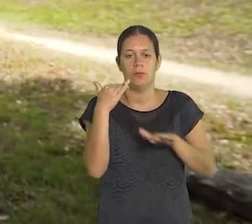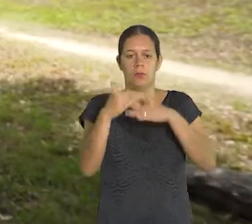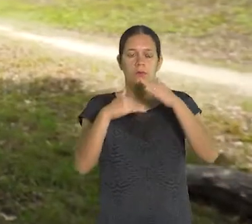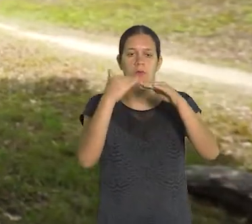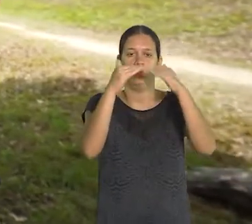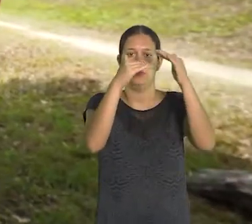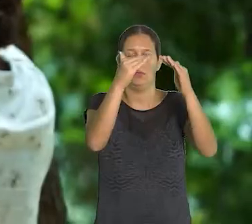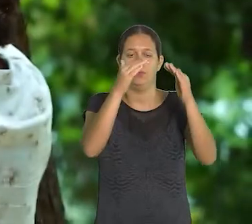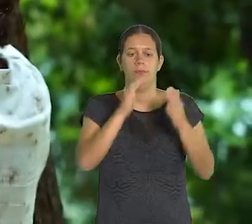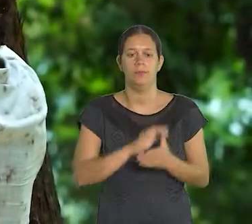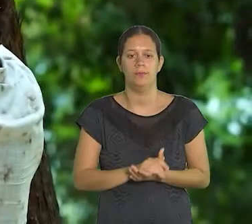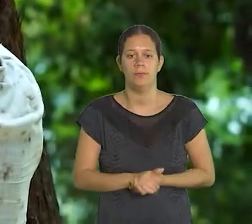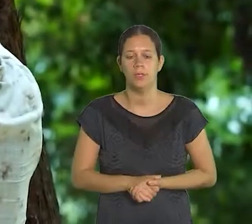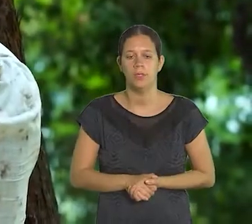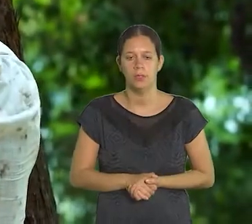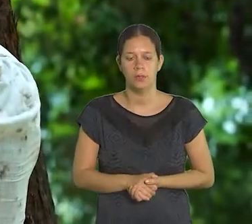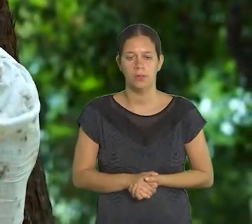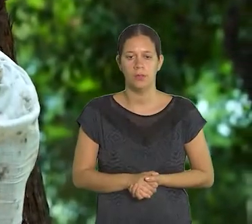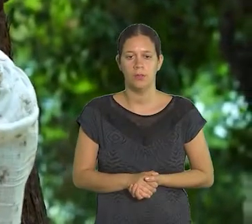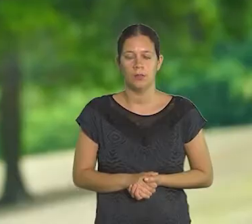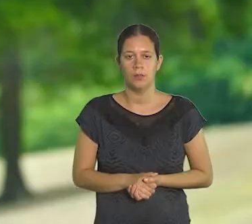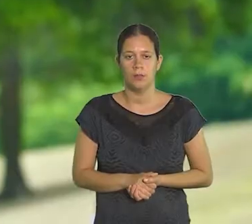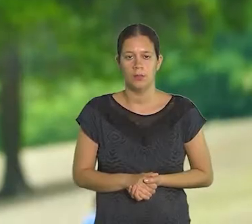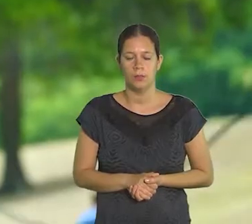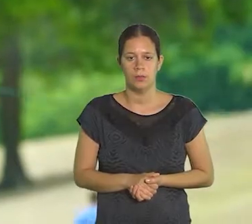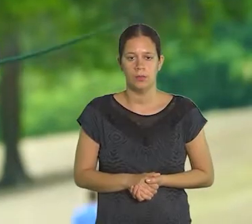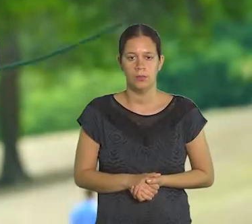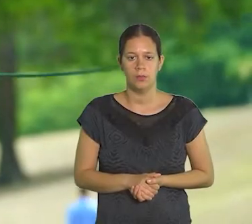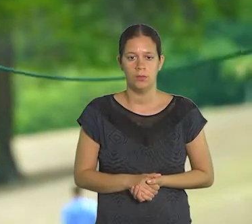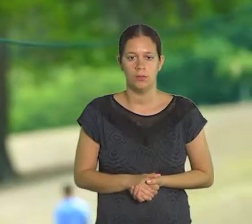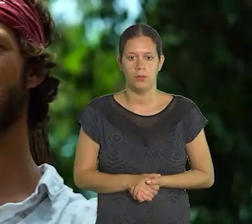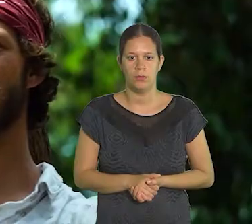facilita muito a evolução no slackline.